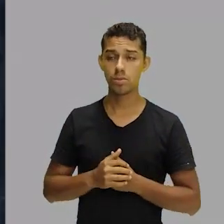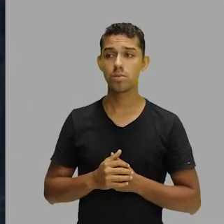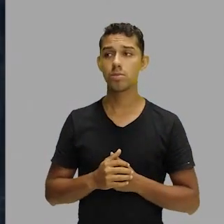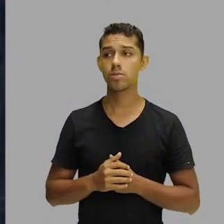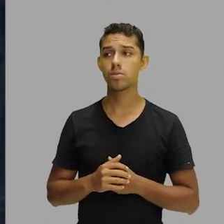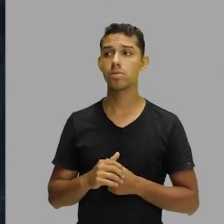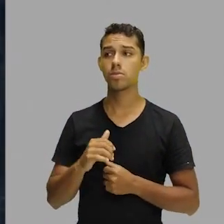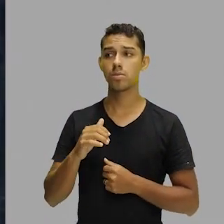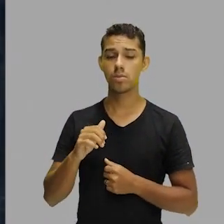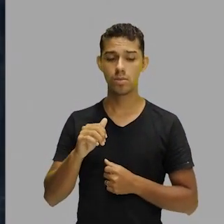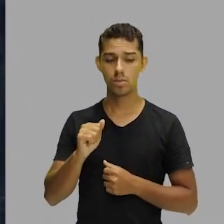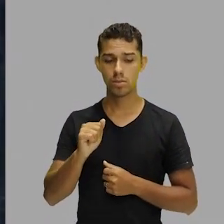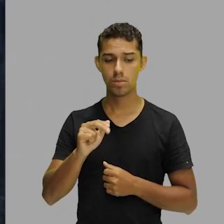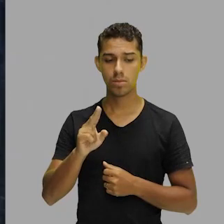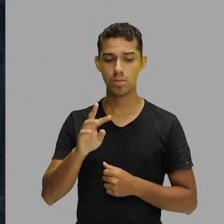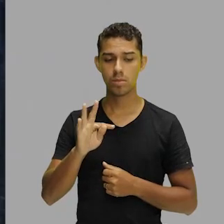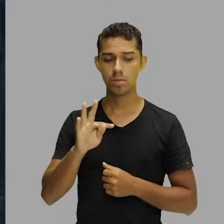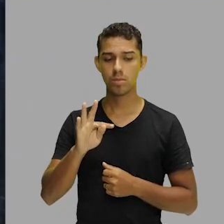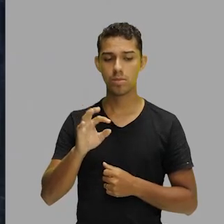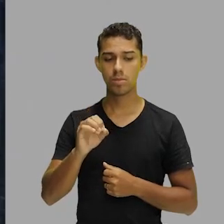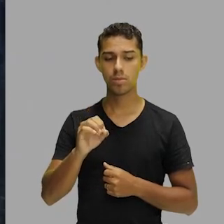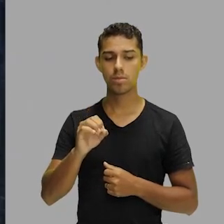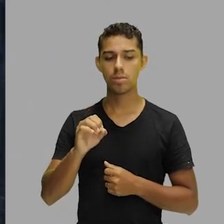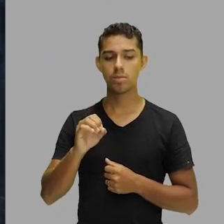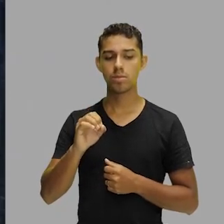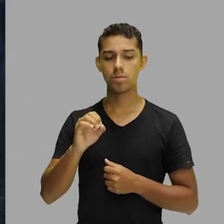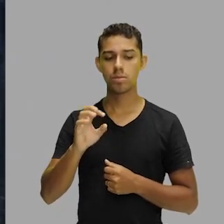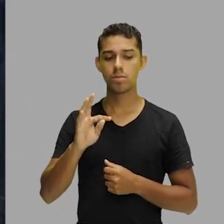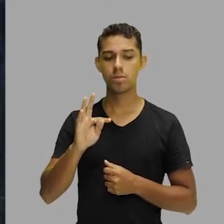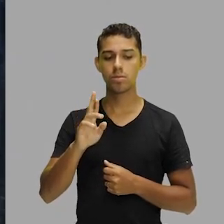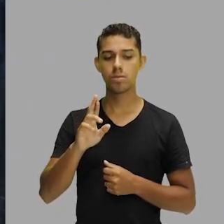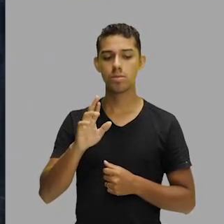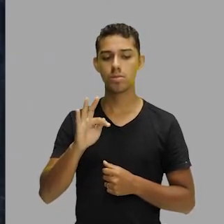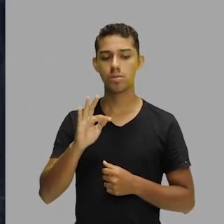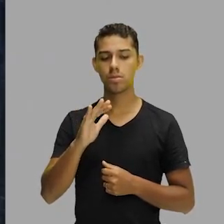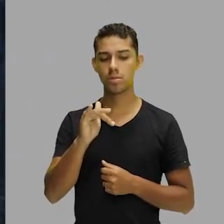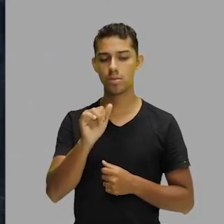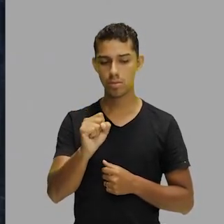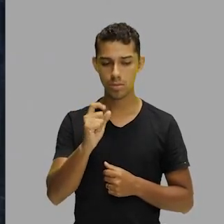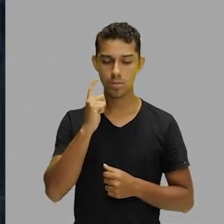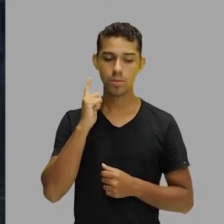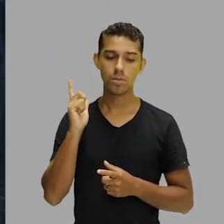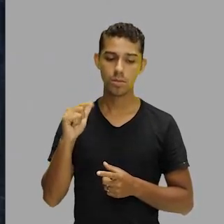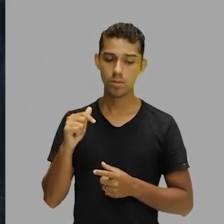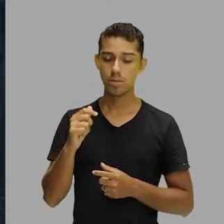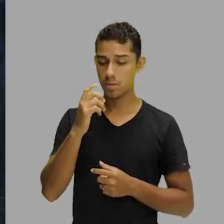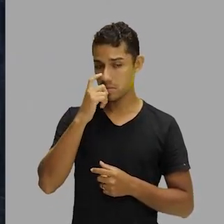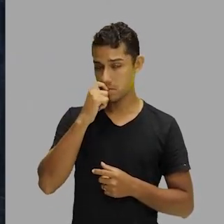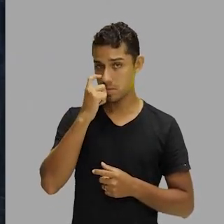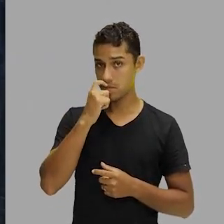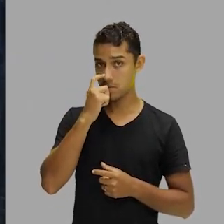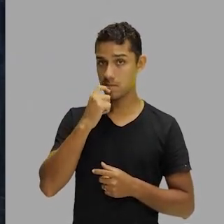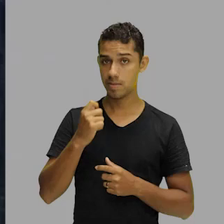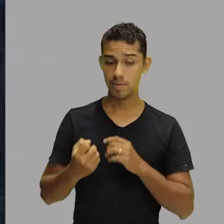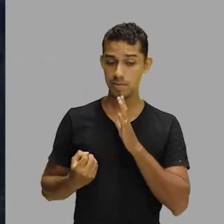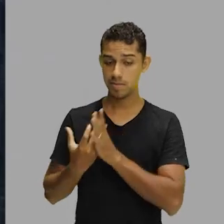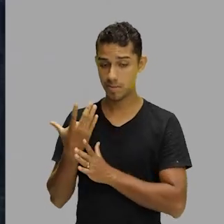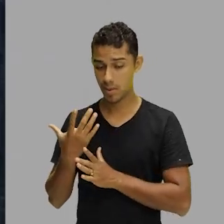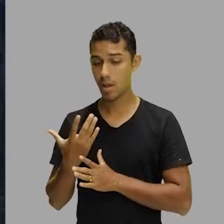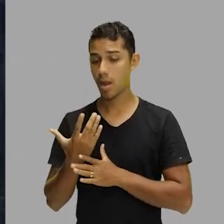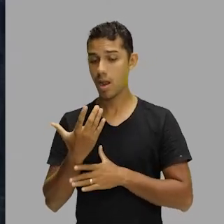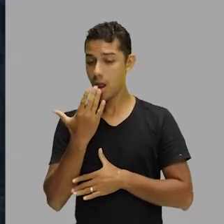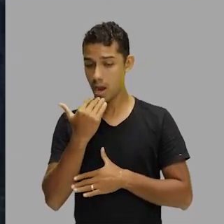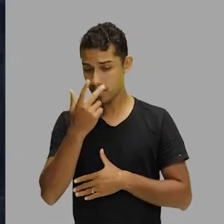a fotossíntese, pelo fato de elas serem autotróficas, ou seja, elas produzem o seu próprio